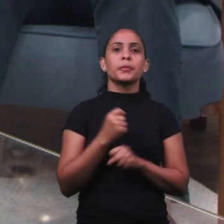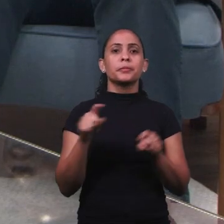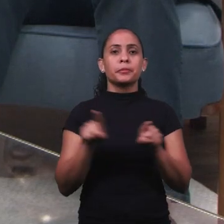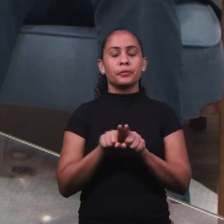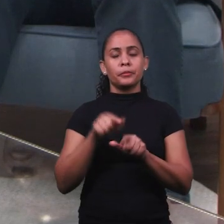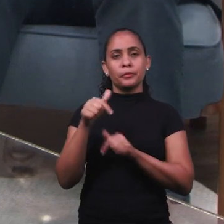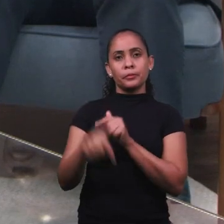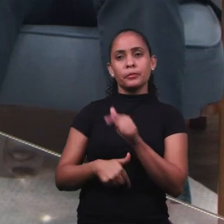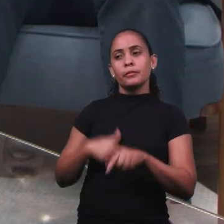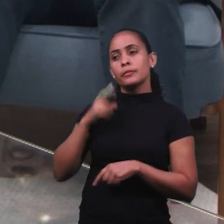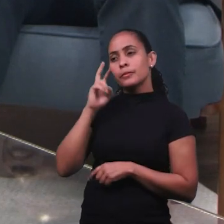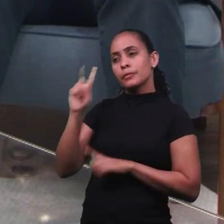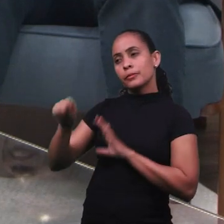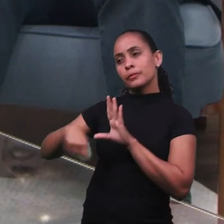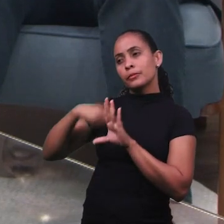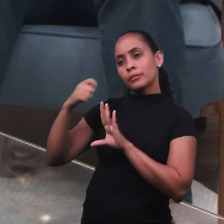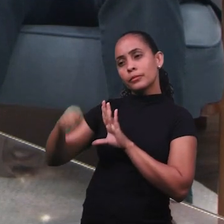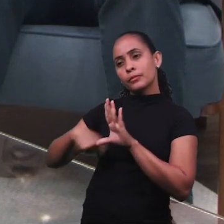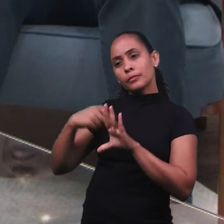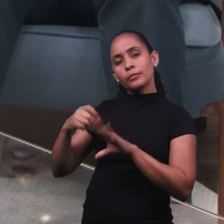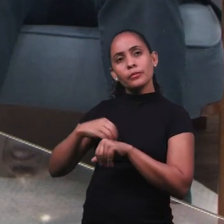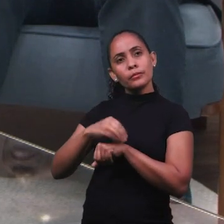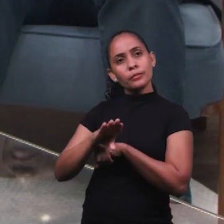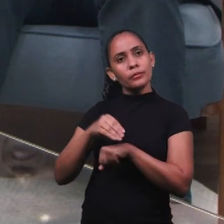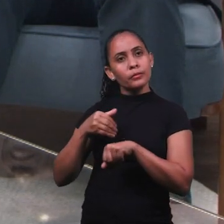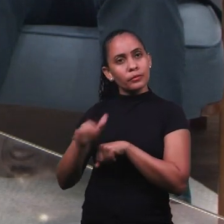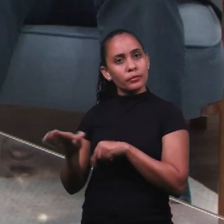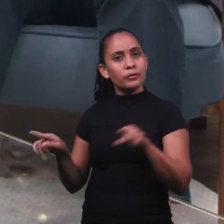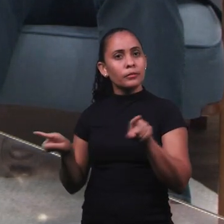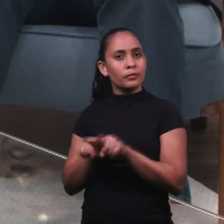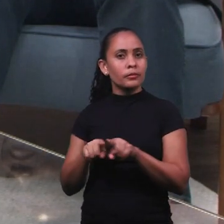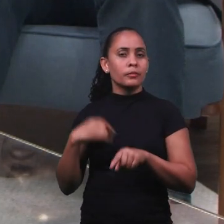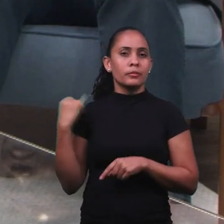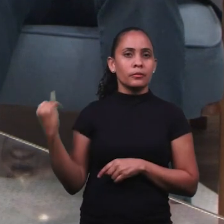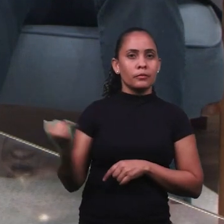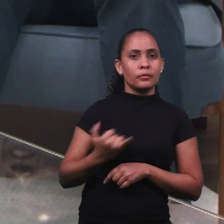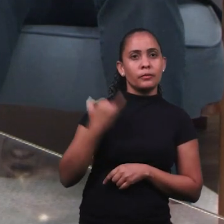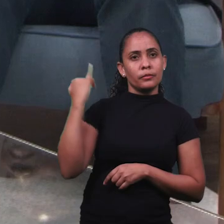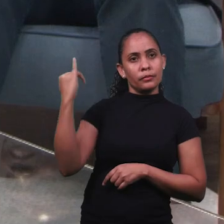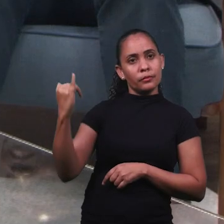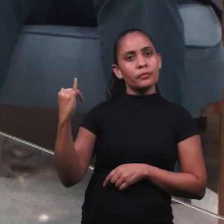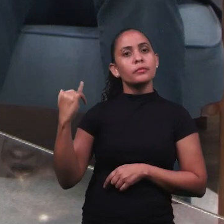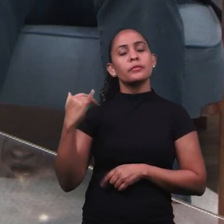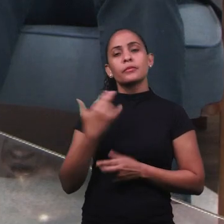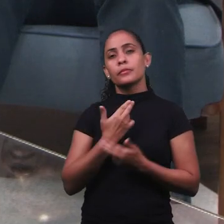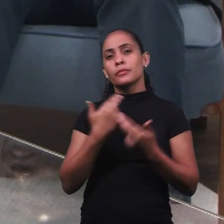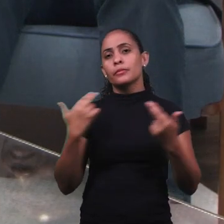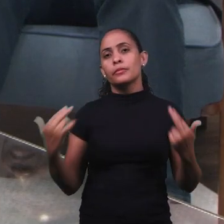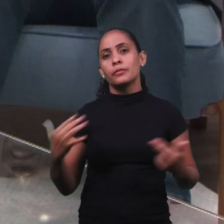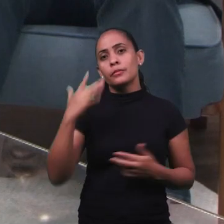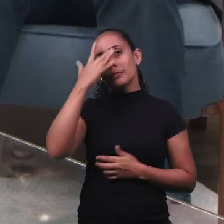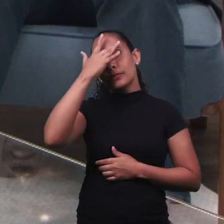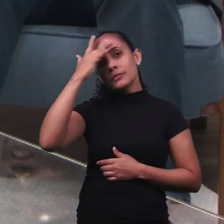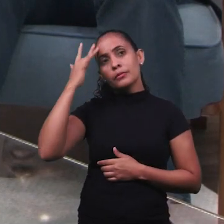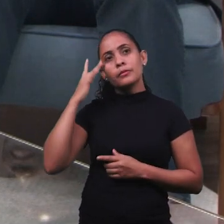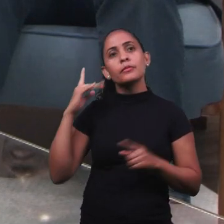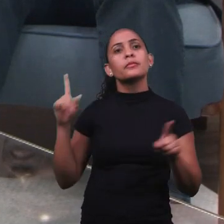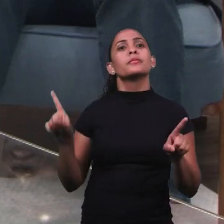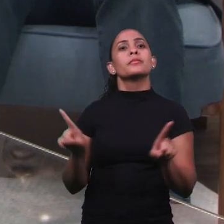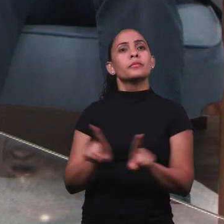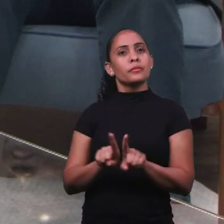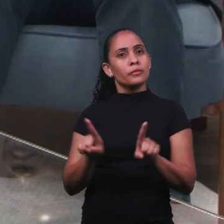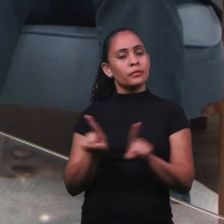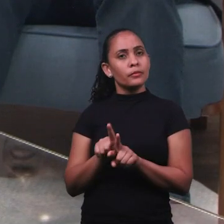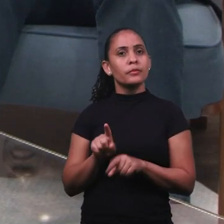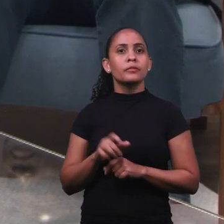instrumentalidade, assistir a esses vídeos, compartilhar esse material tão importante, tem chegado até muitas pessoas, que inclusive